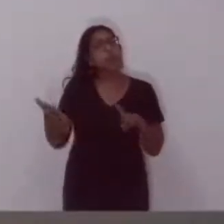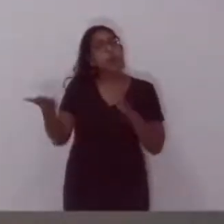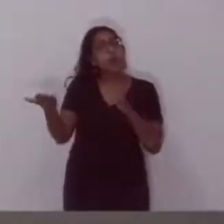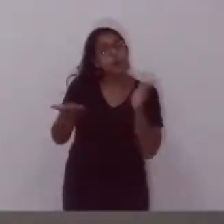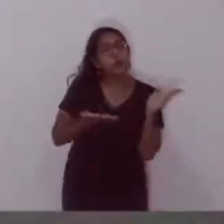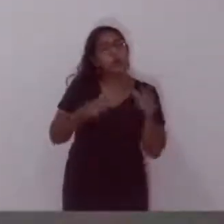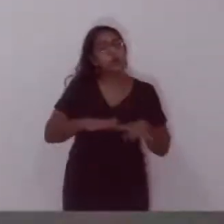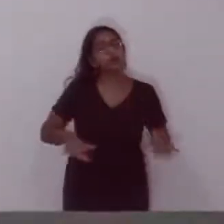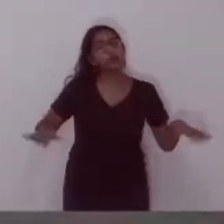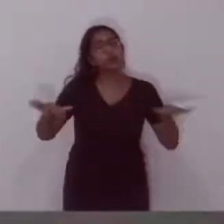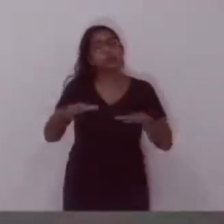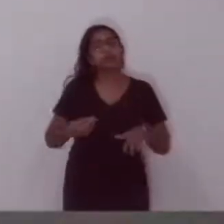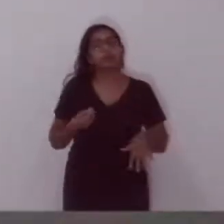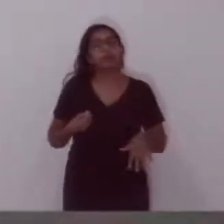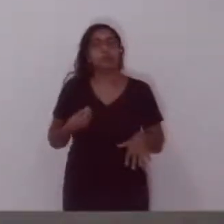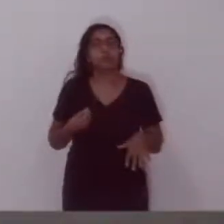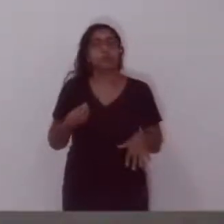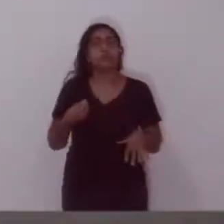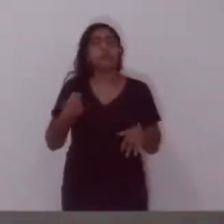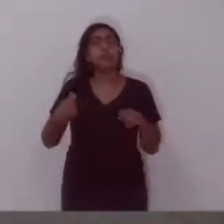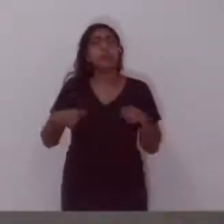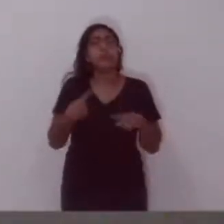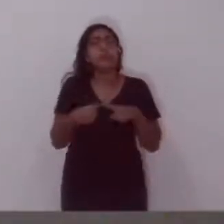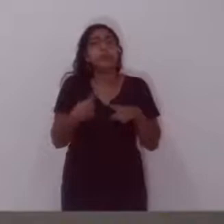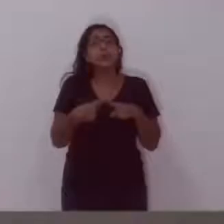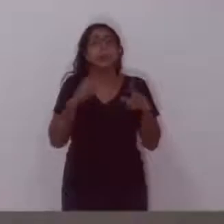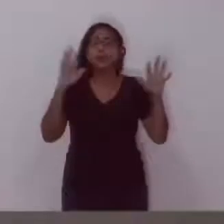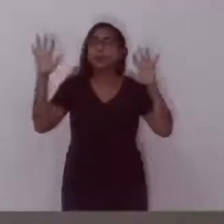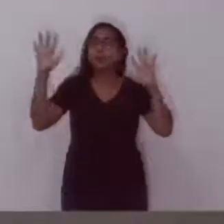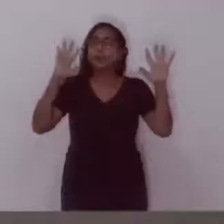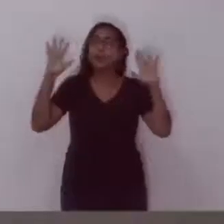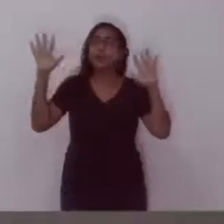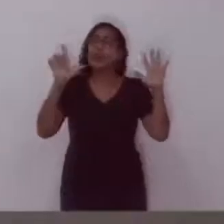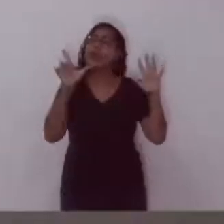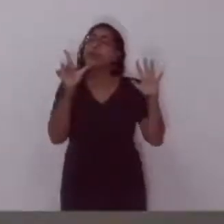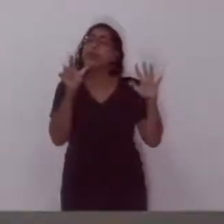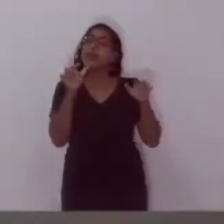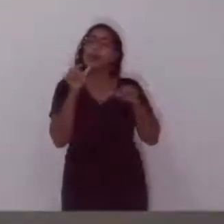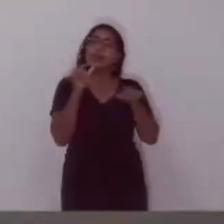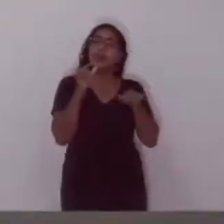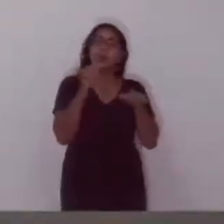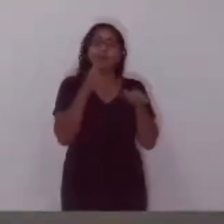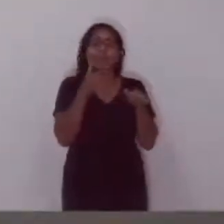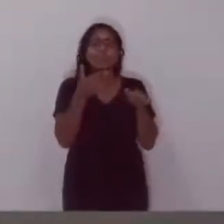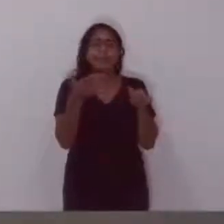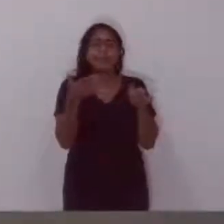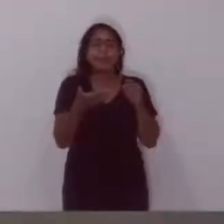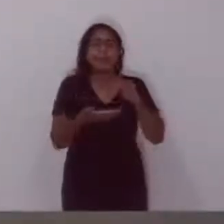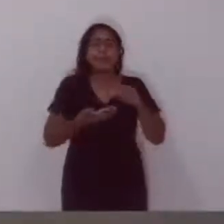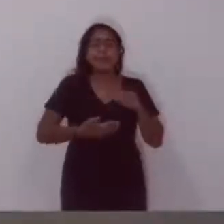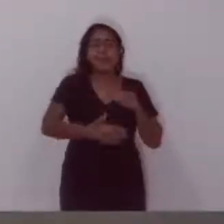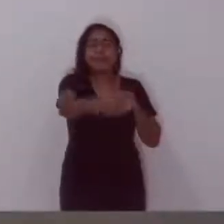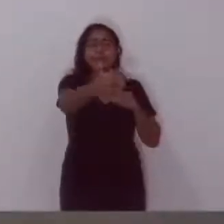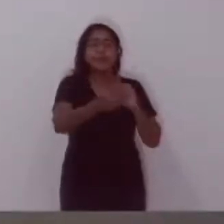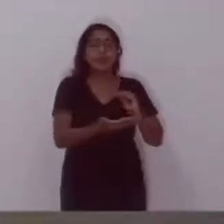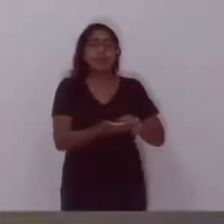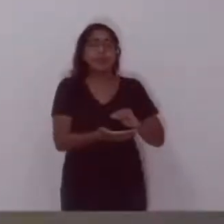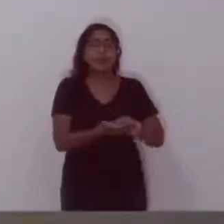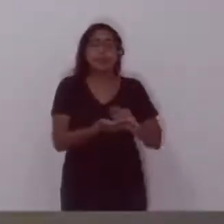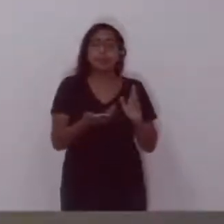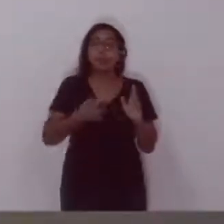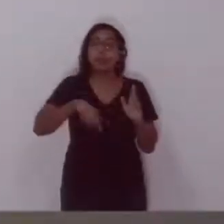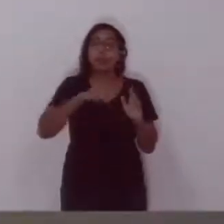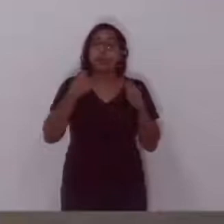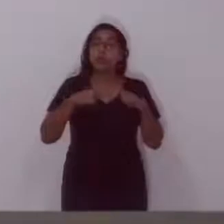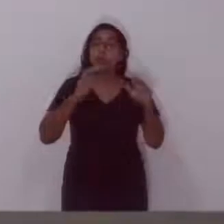maneiras como a gente vai cuidar da nossa água, e é necessário uma questão técnica para pensar quanto que a gente vai produzir de água. Essa é a